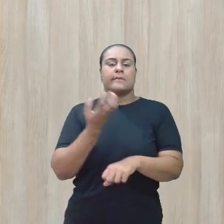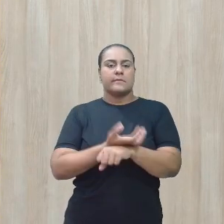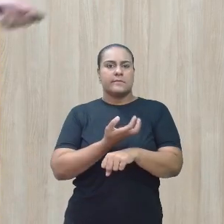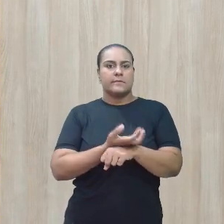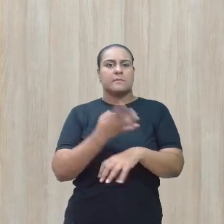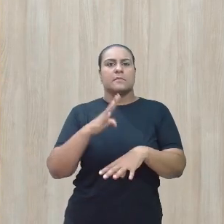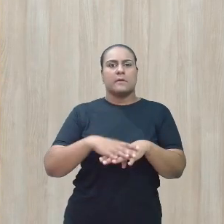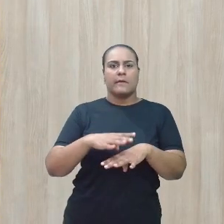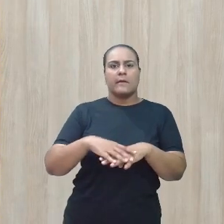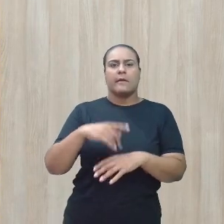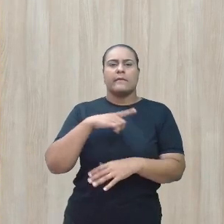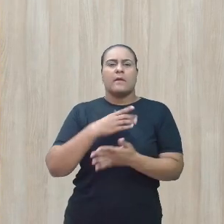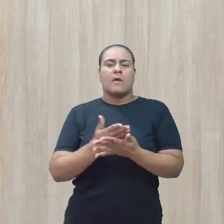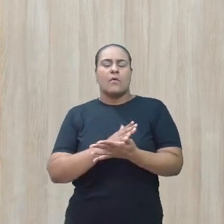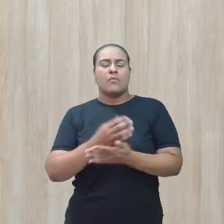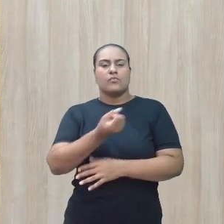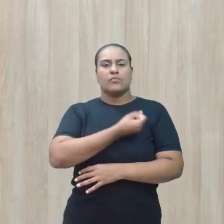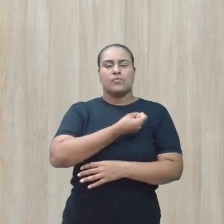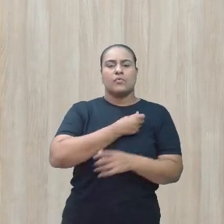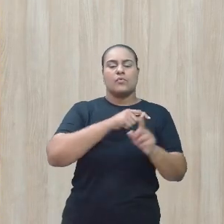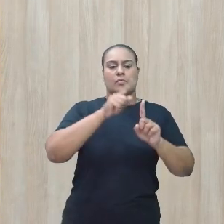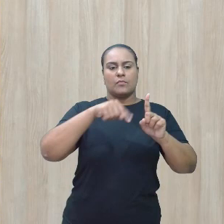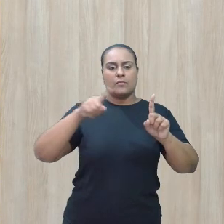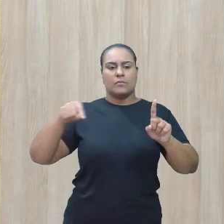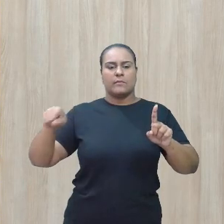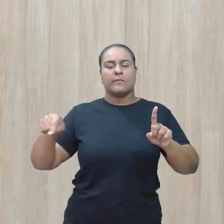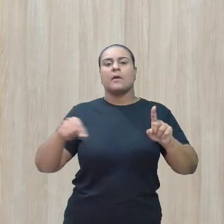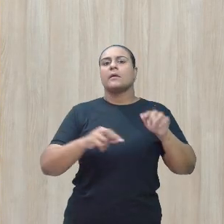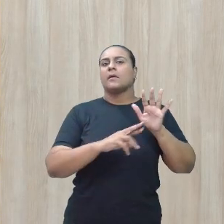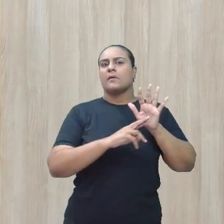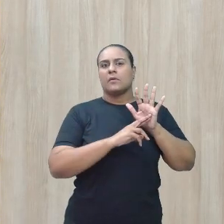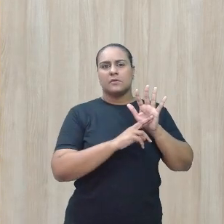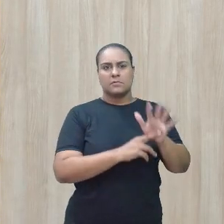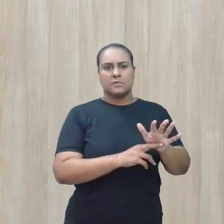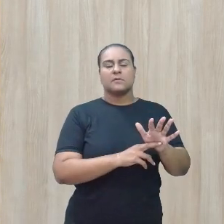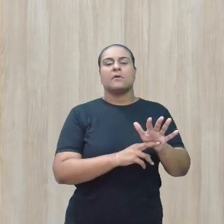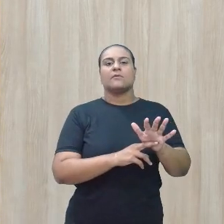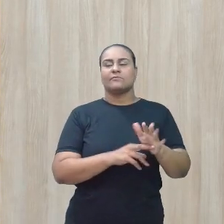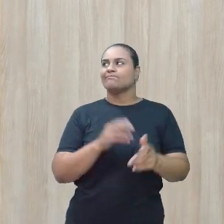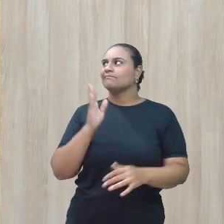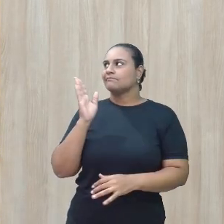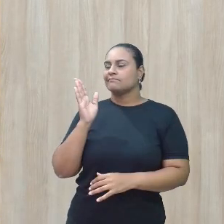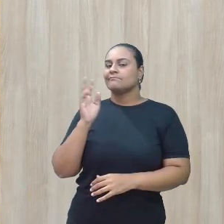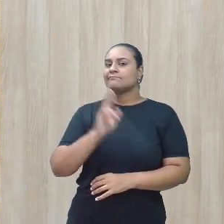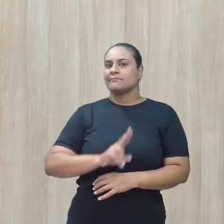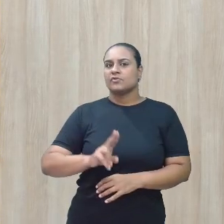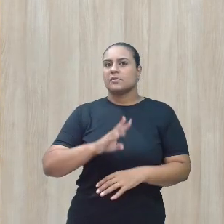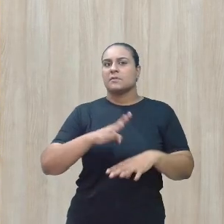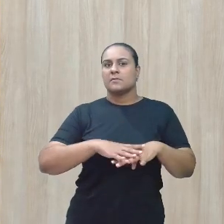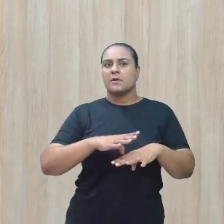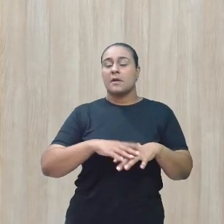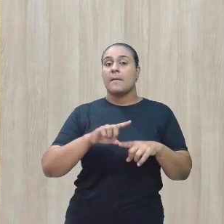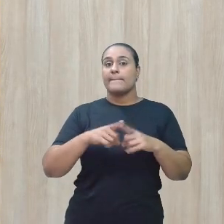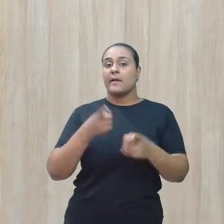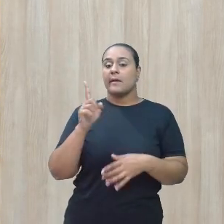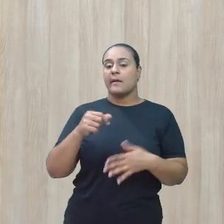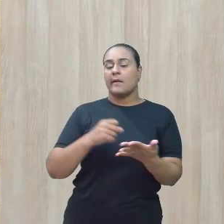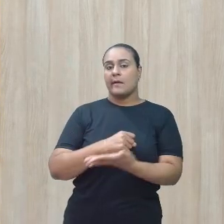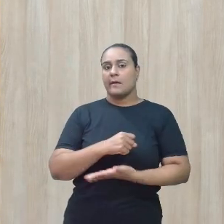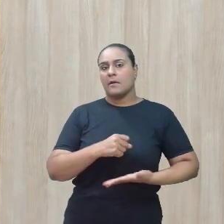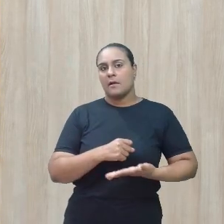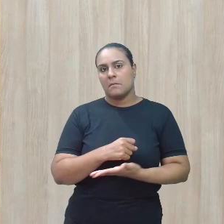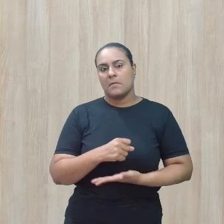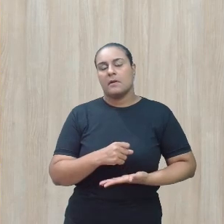alguns números, alguns gráficos, algumas representações que vão ser feitas a partir daí, mas ela é a base, ela